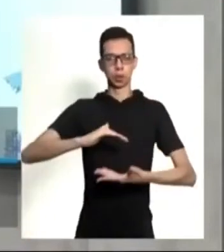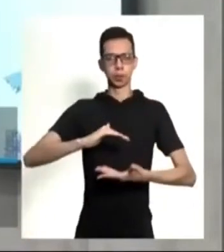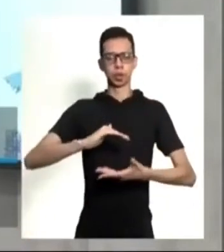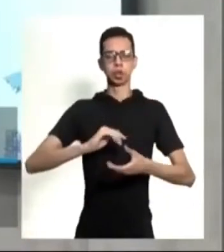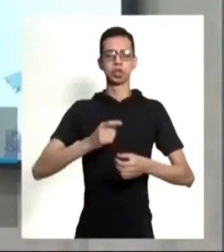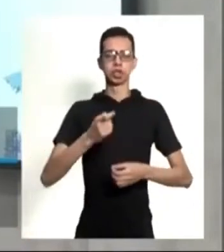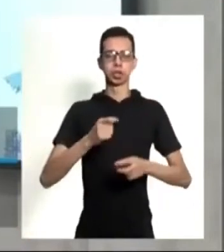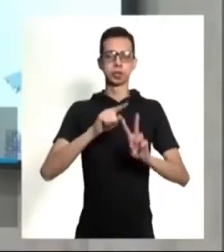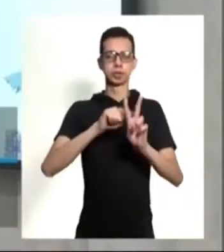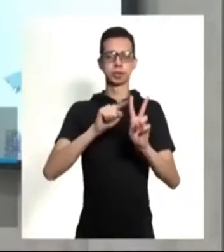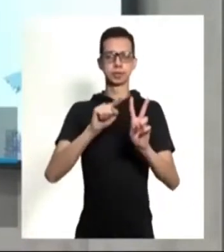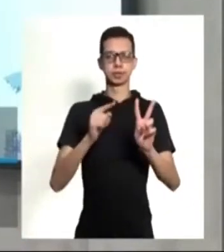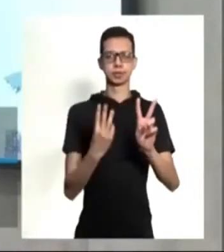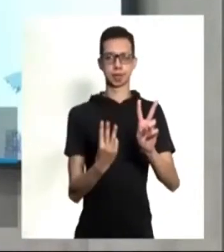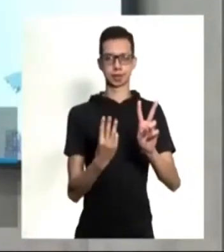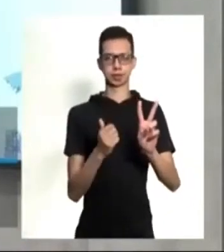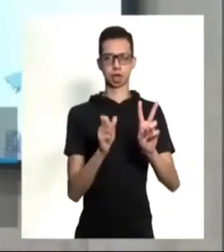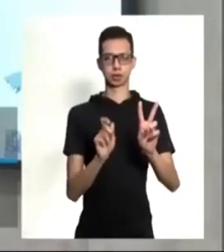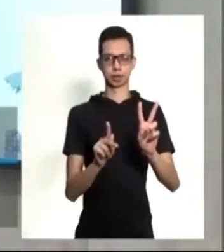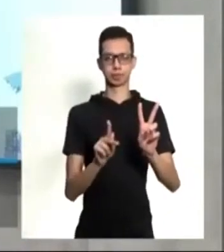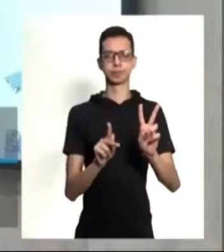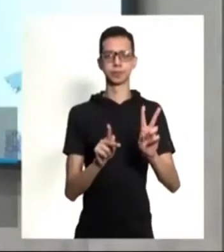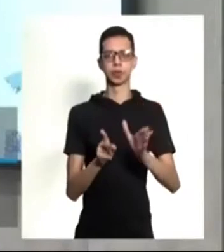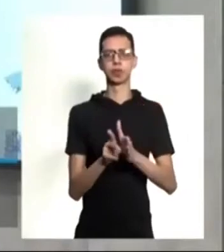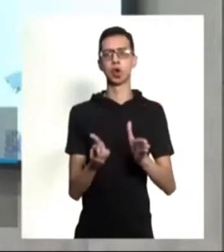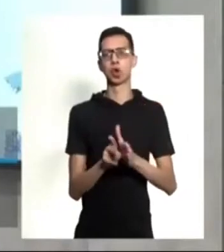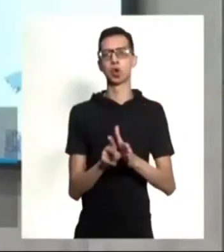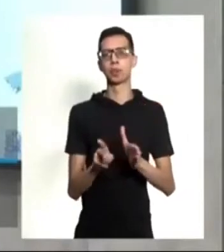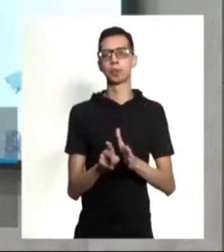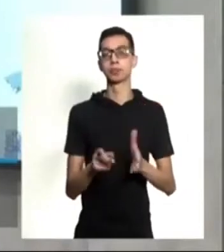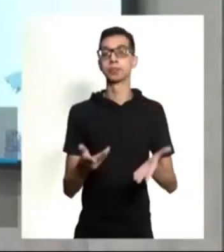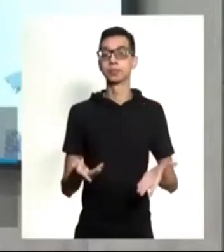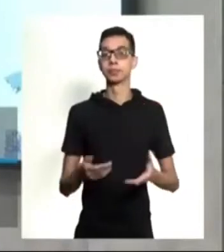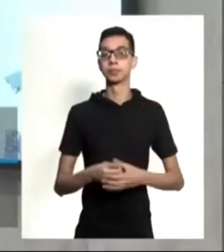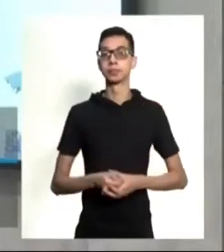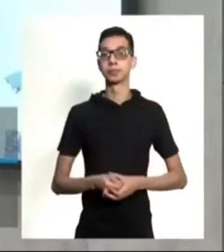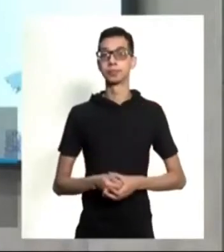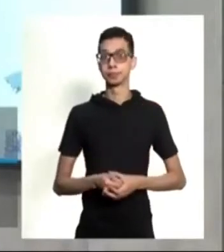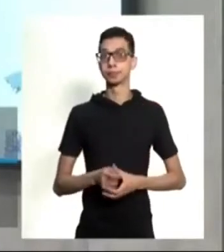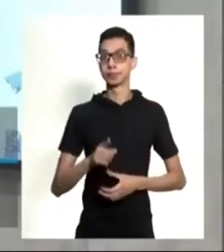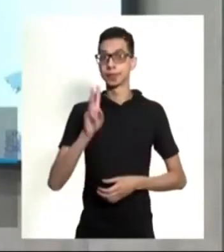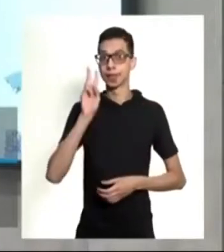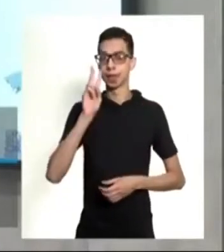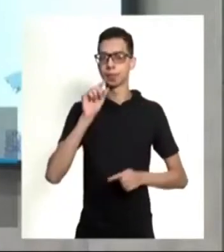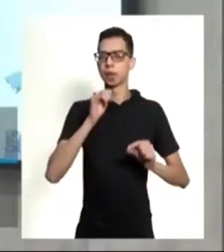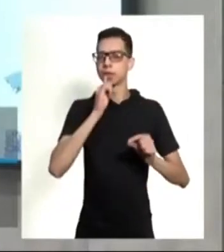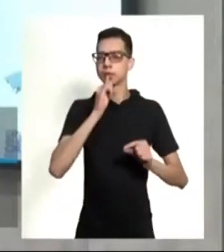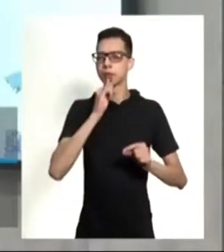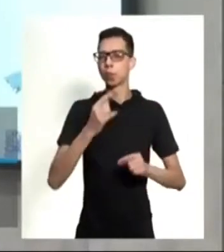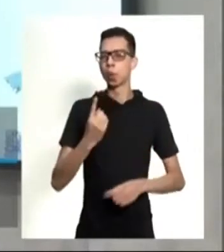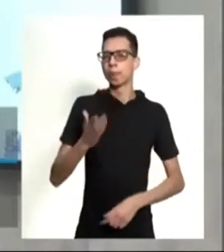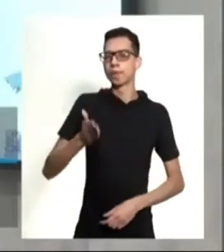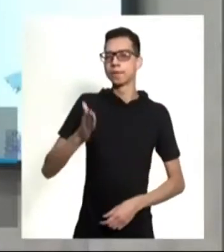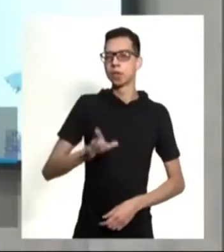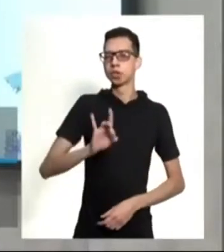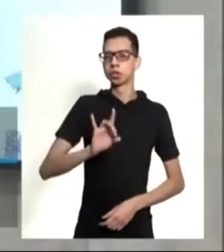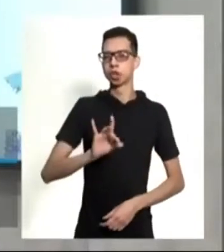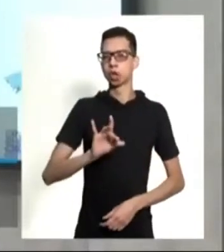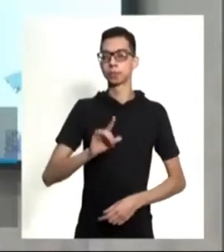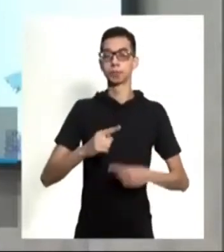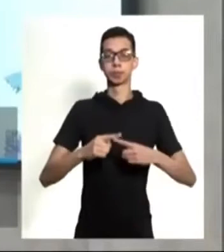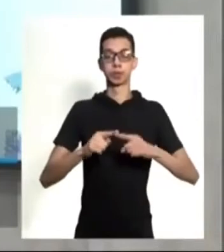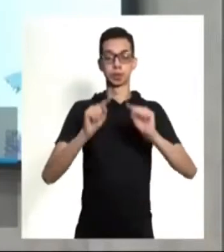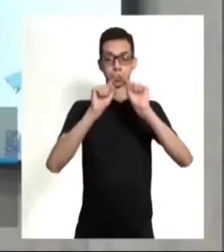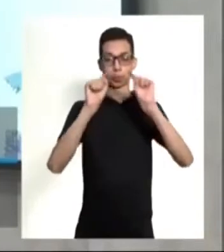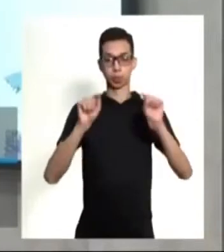cubo, x ao cubo. Beleza? É nóis? Se eu pedir área total, calcula a área de uma face só. É um quadrado. Depois